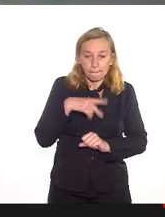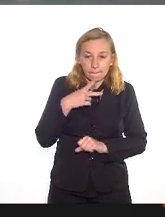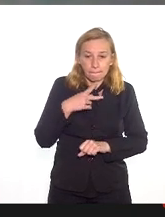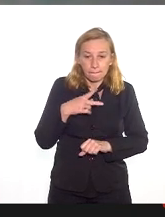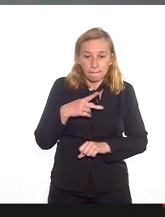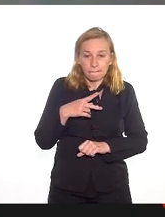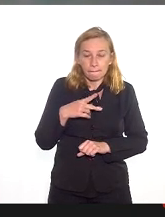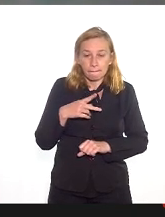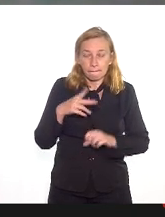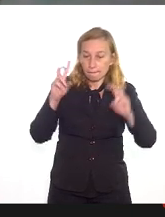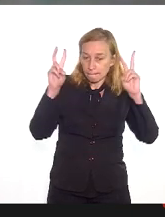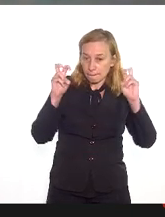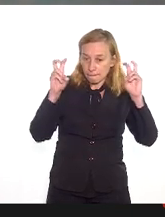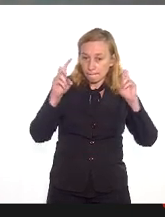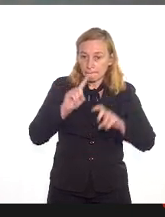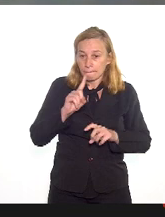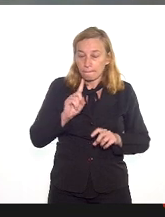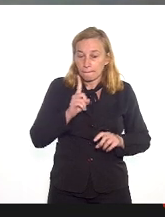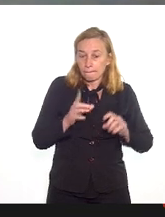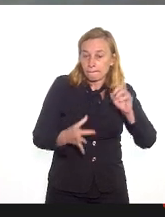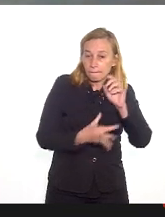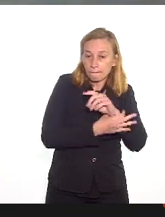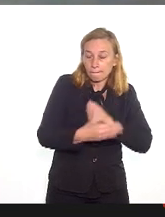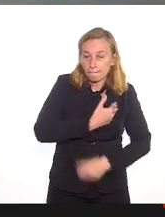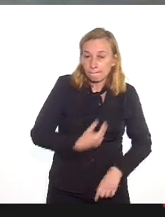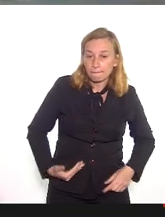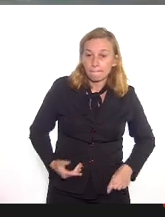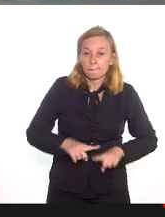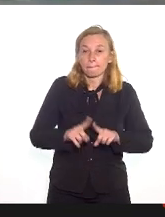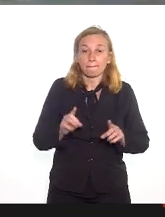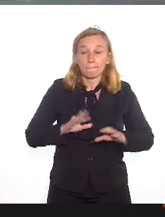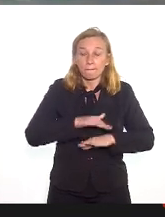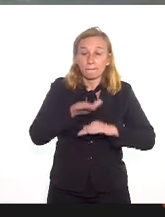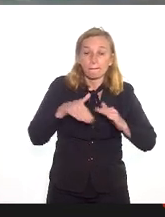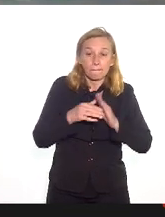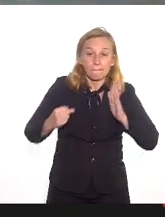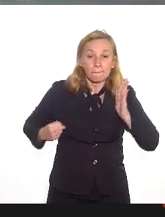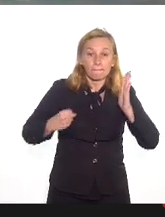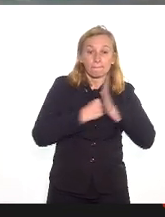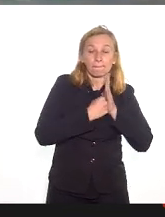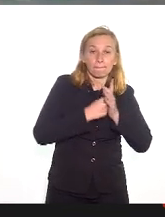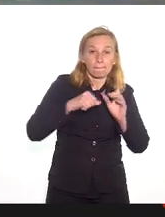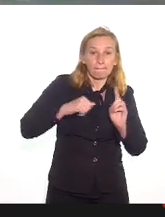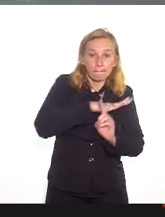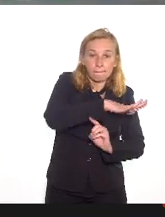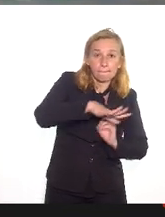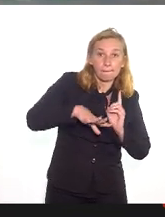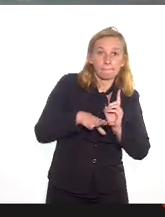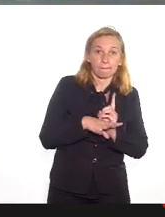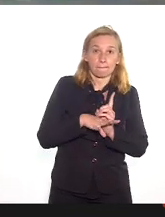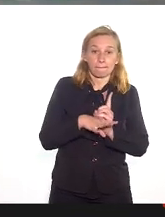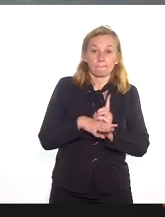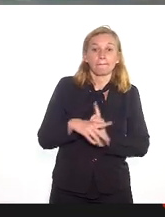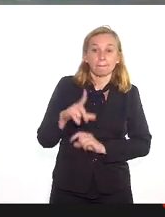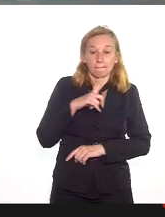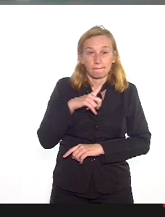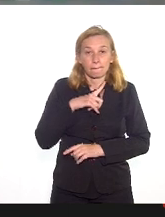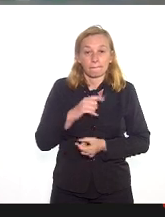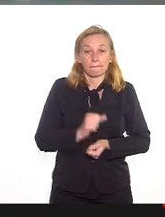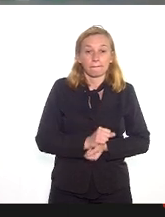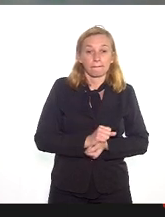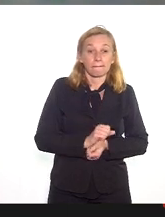da segurança pública especificamente, mas como todo o impacto social que esse tipo de empreendimento tem.